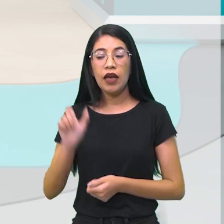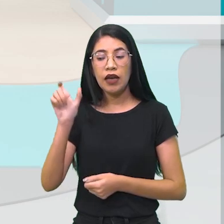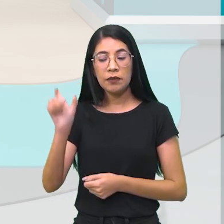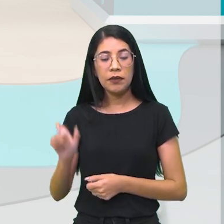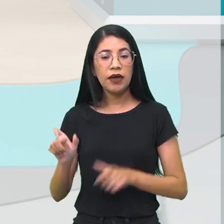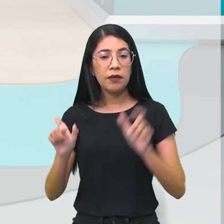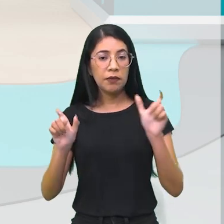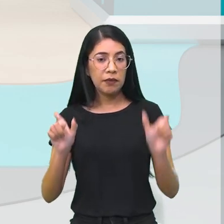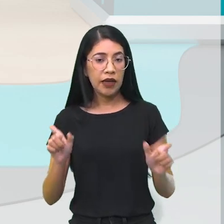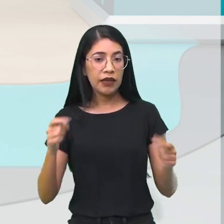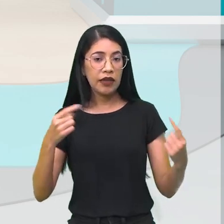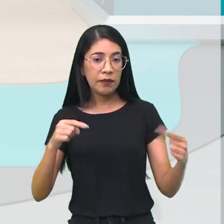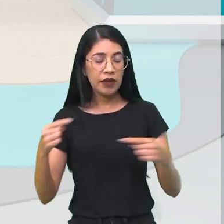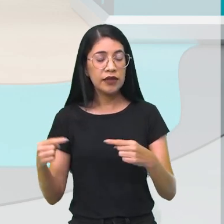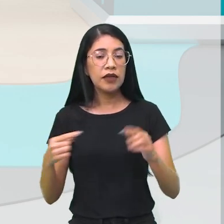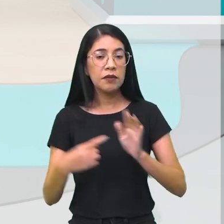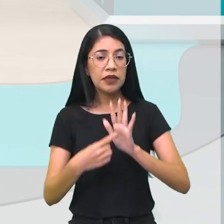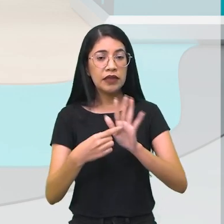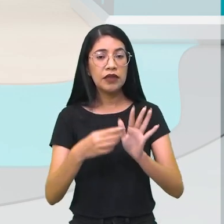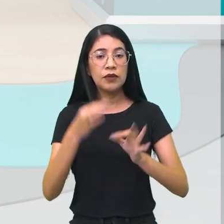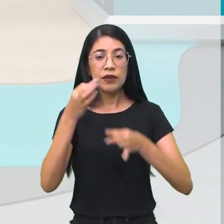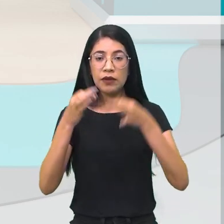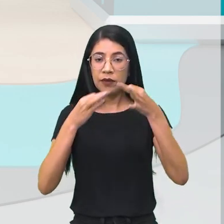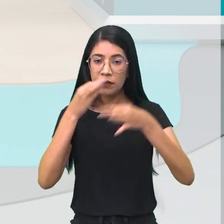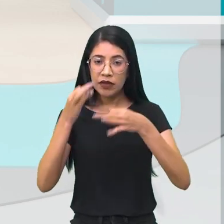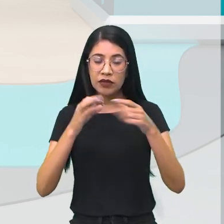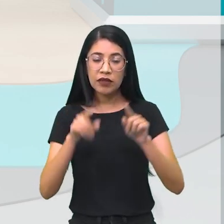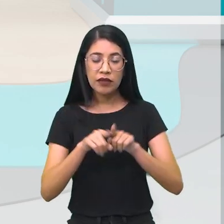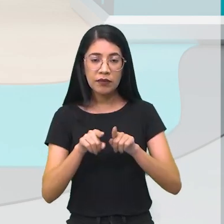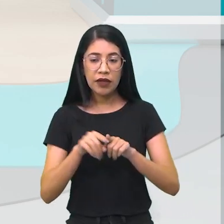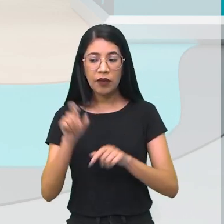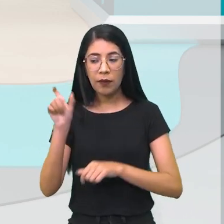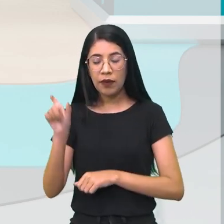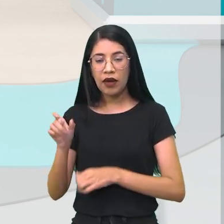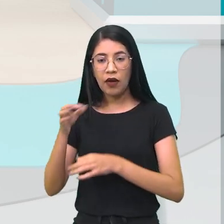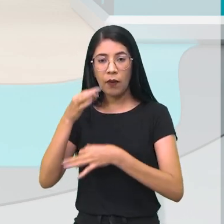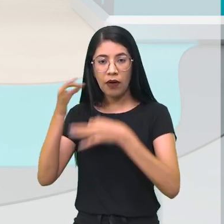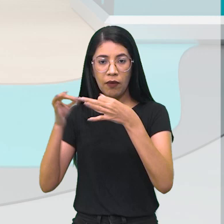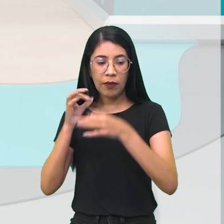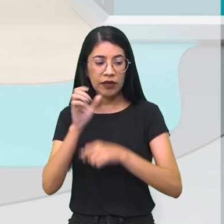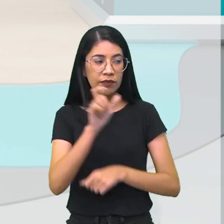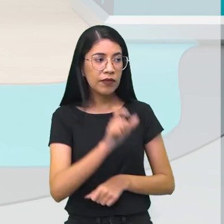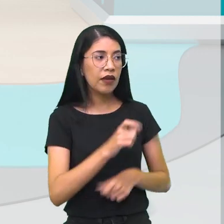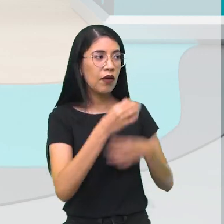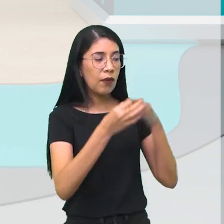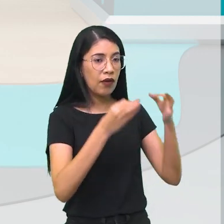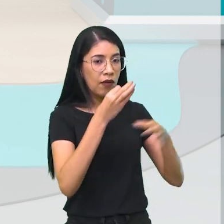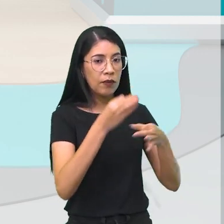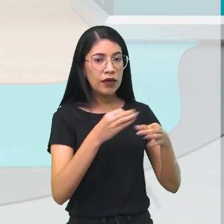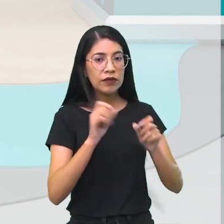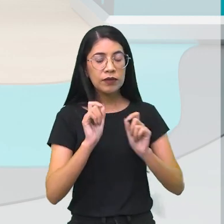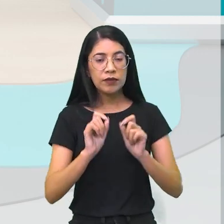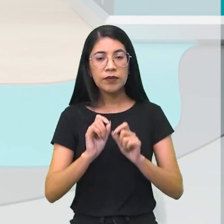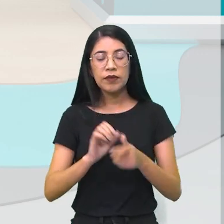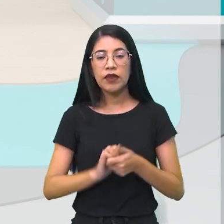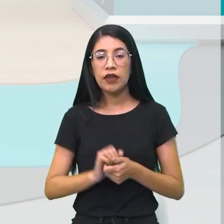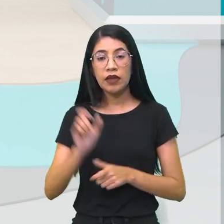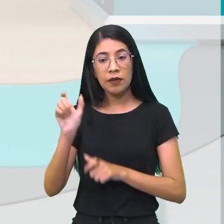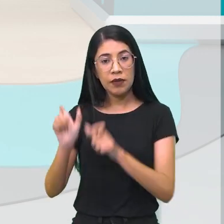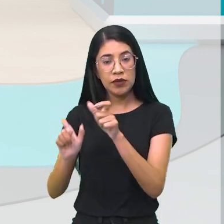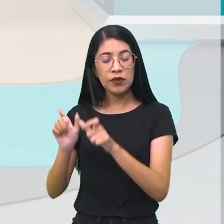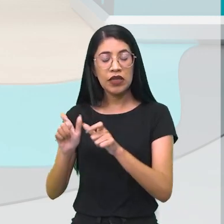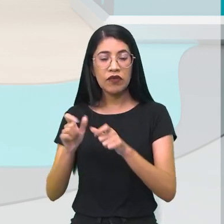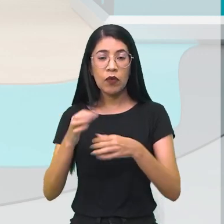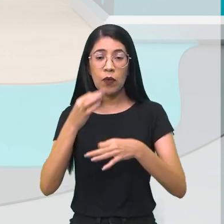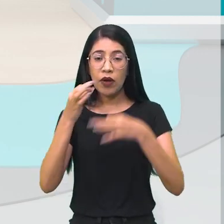né, trazendo os seus argumentos. Nós temos os debatedores, que são as pessoas que vão argumentar,